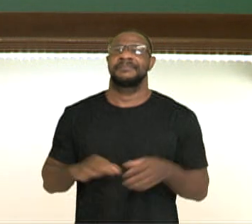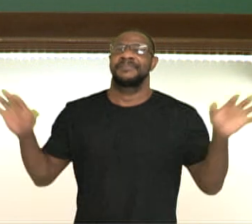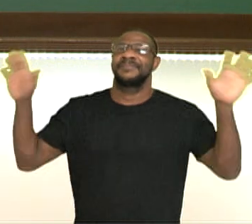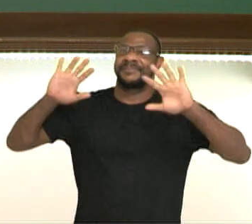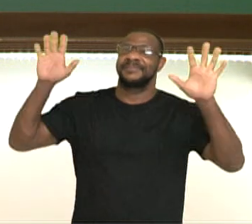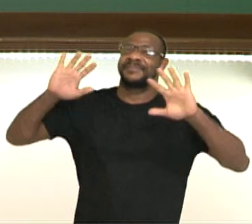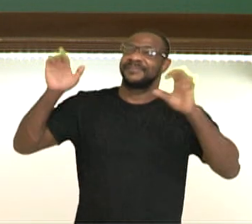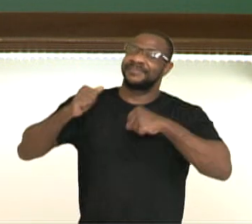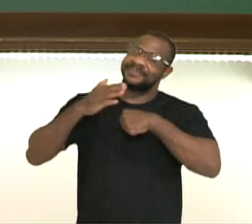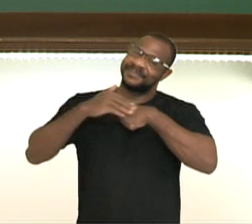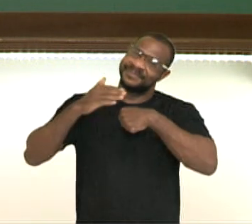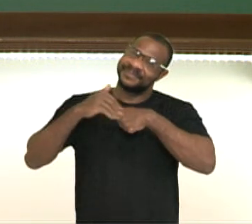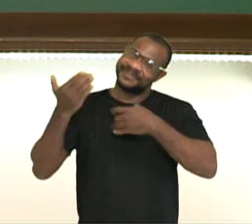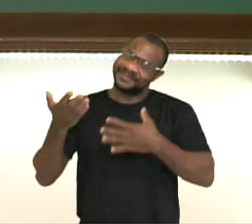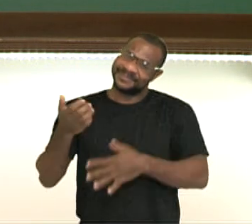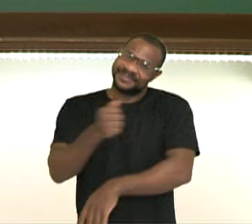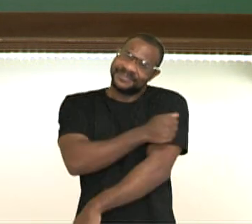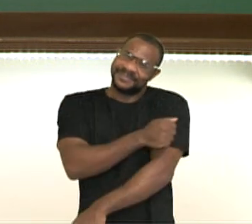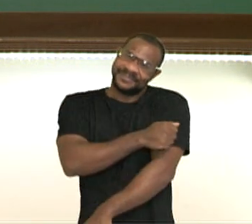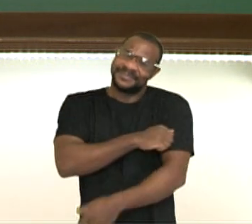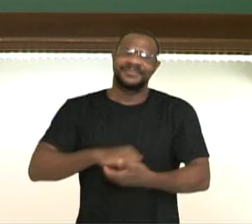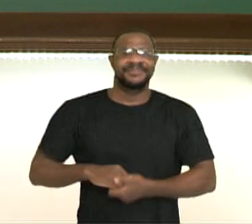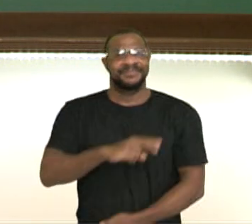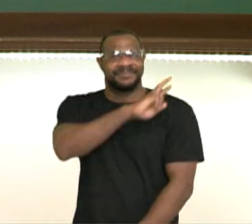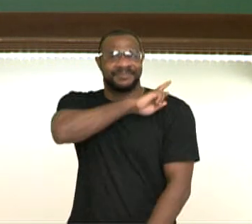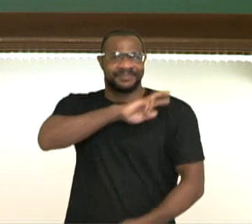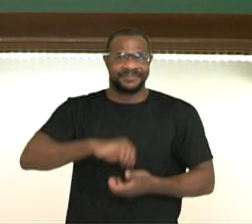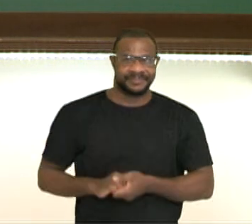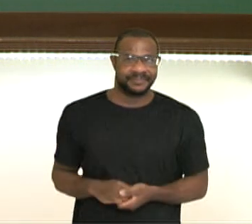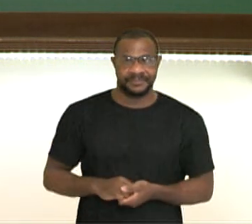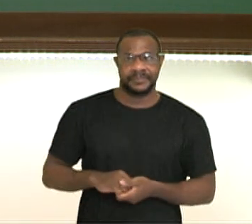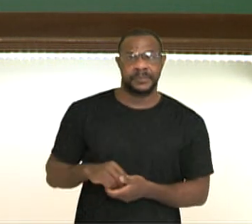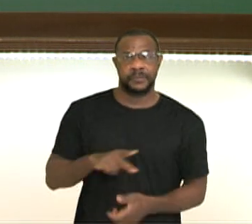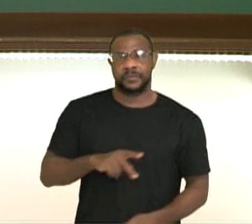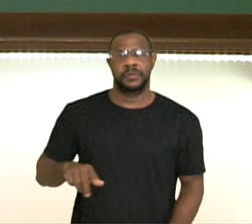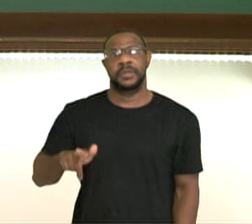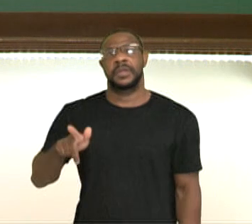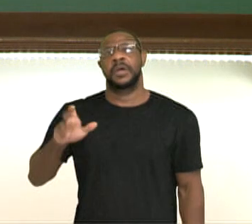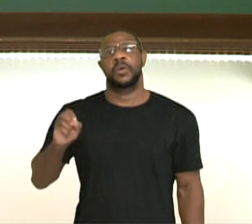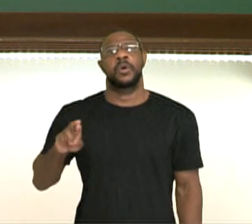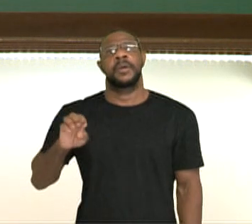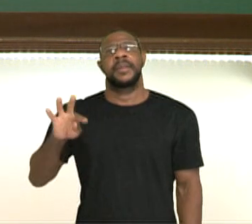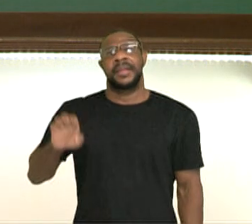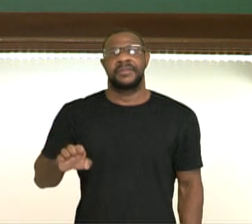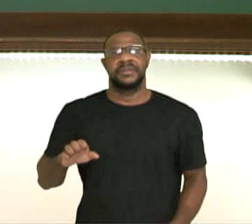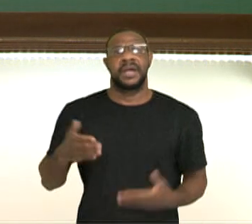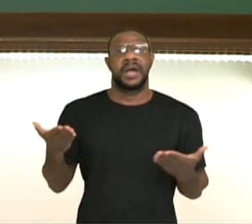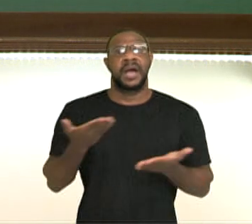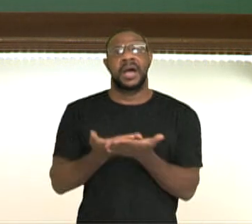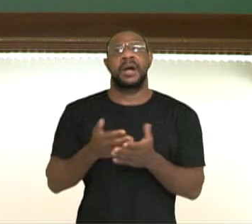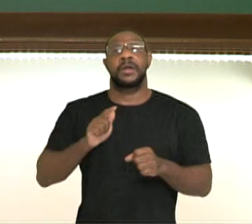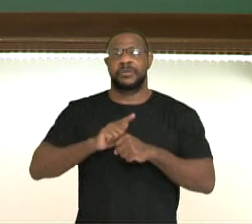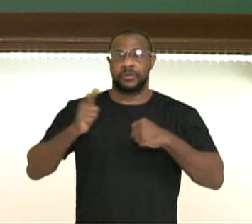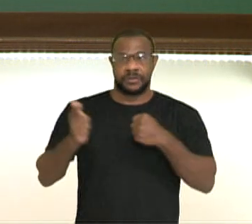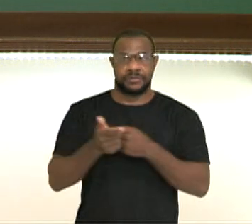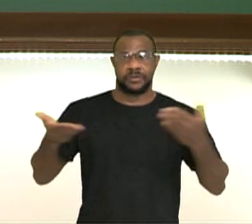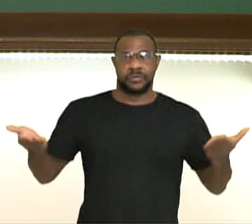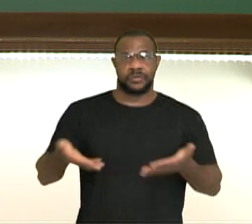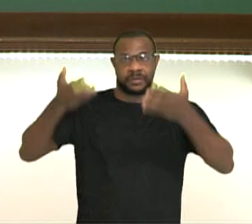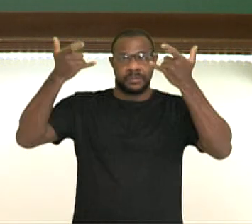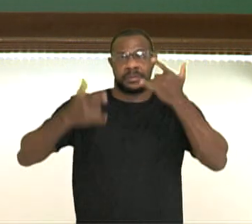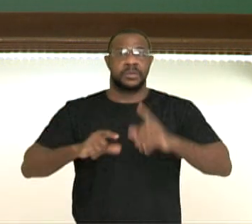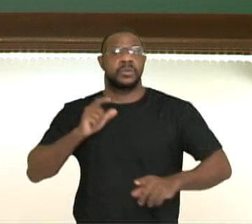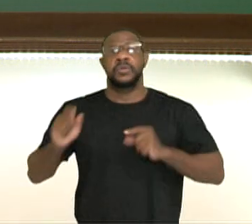Olá, meus queridos alunos da segunda série. Eu sou a professora Gorete Wozniak. Estamos aqui para uma aula de geografia e vamos falar justamente